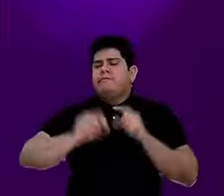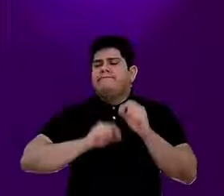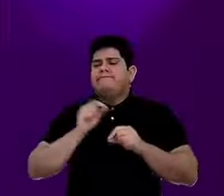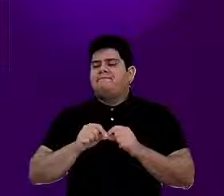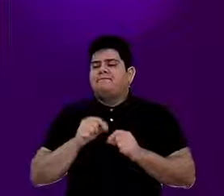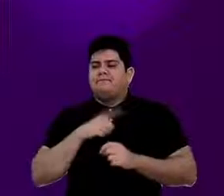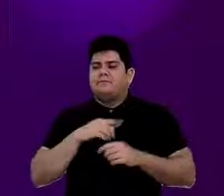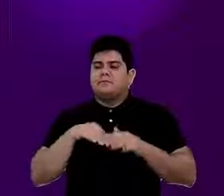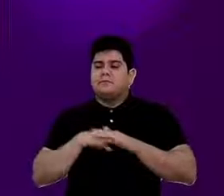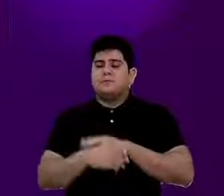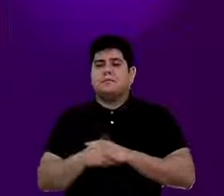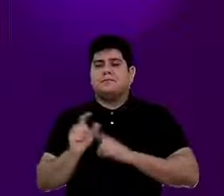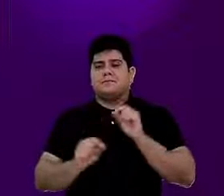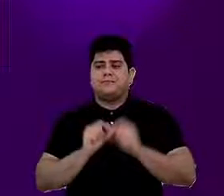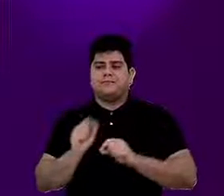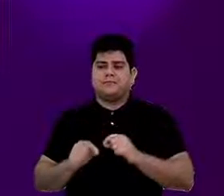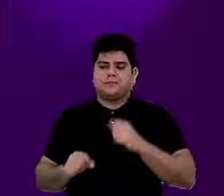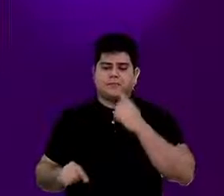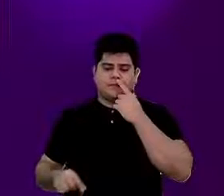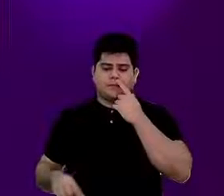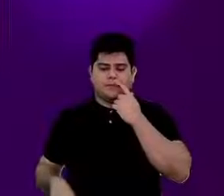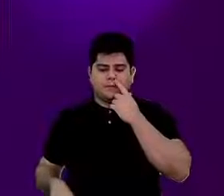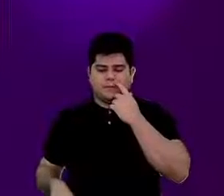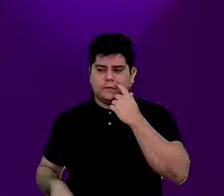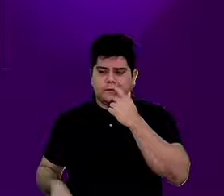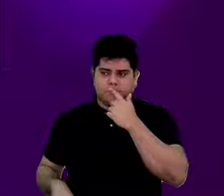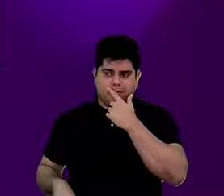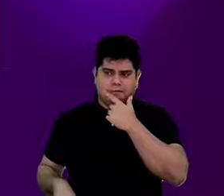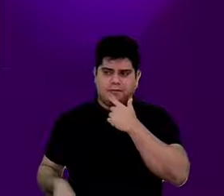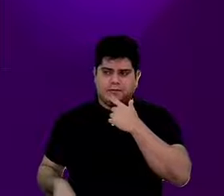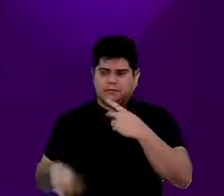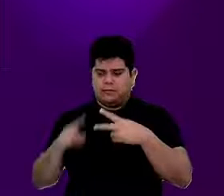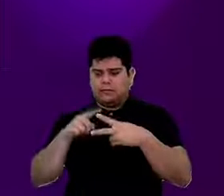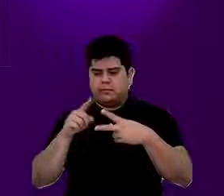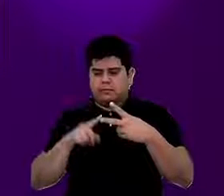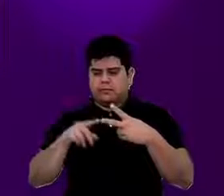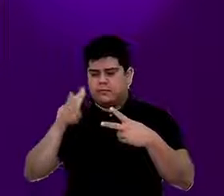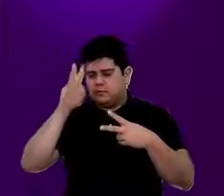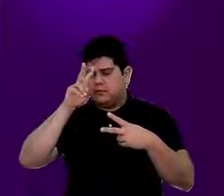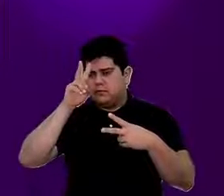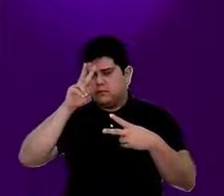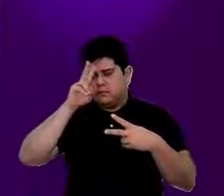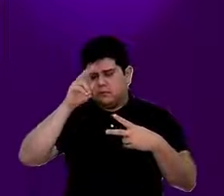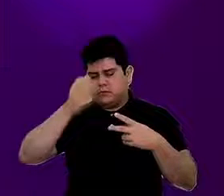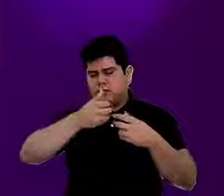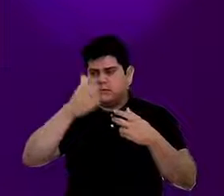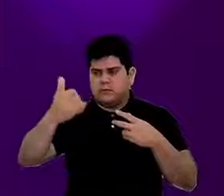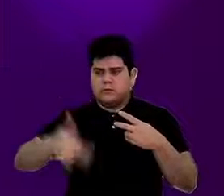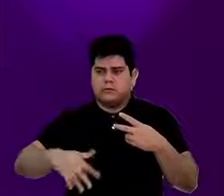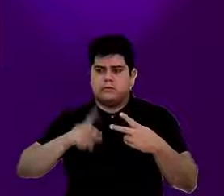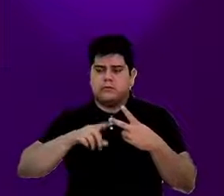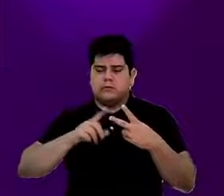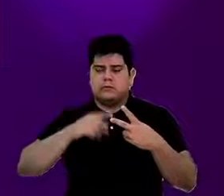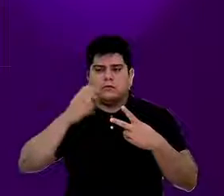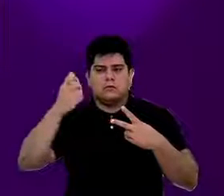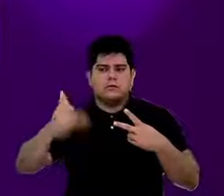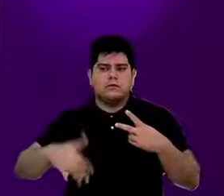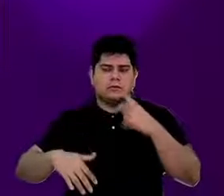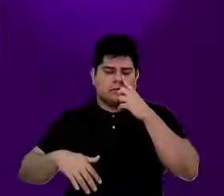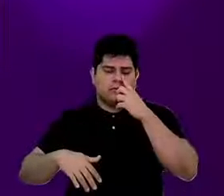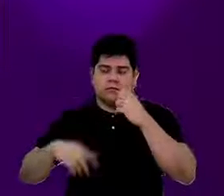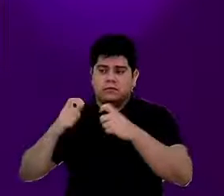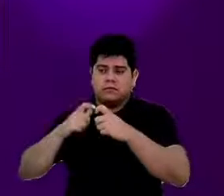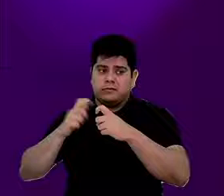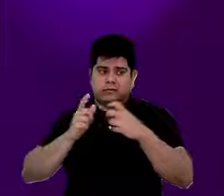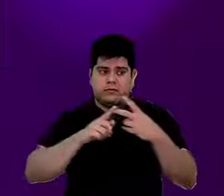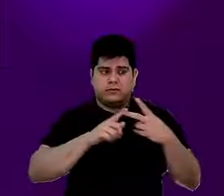temos o hábito de fazer duas coletas, pelo menos, de história na unidade com médicos ou profissionais de saúde